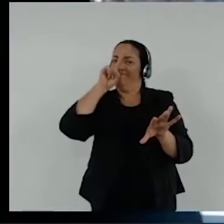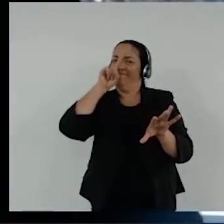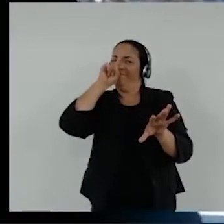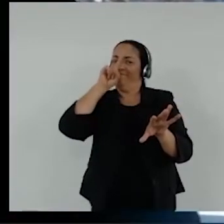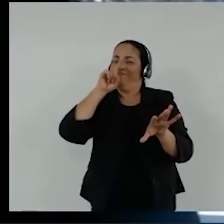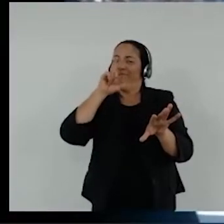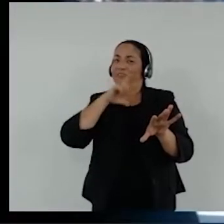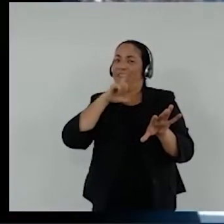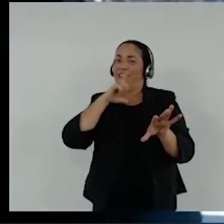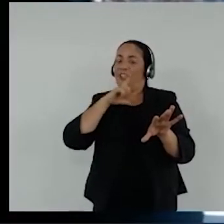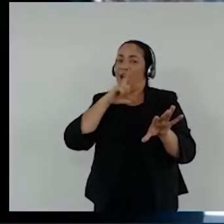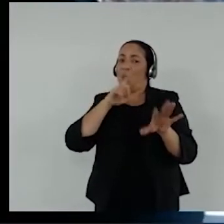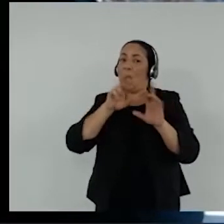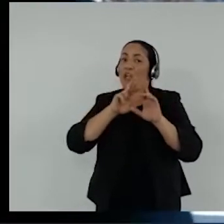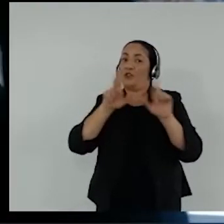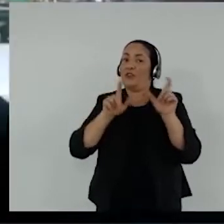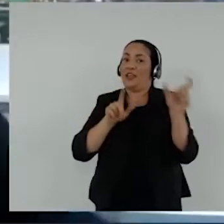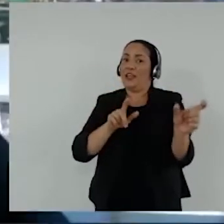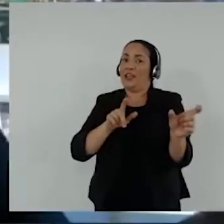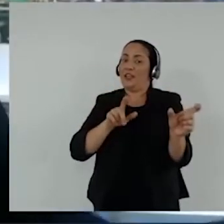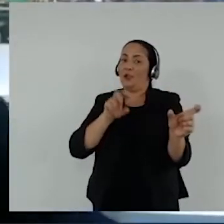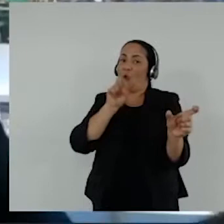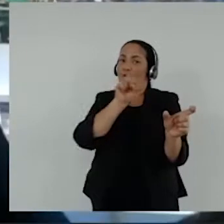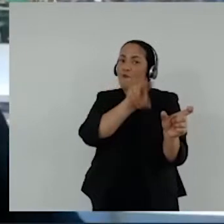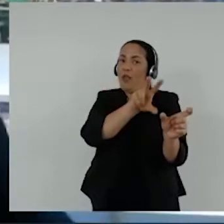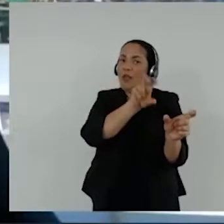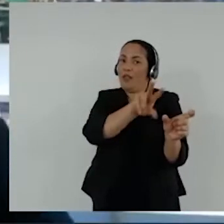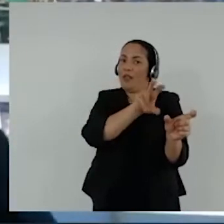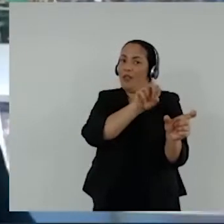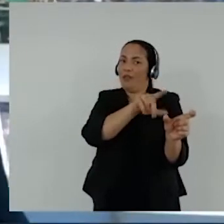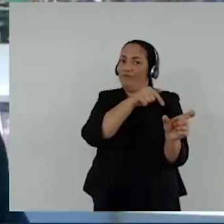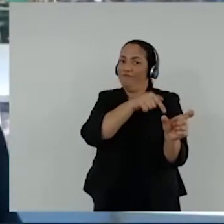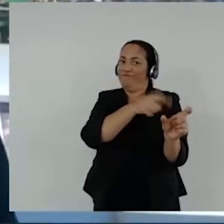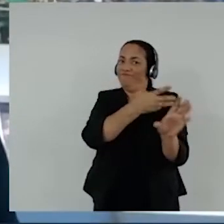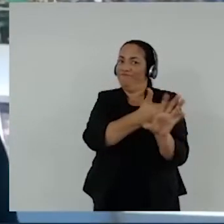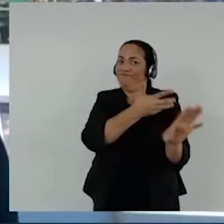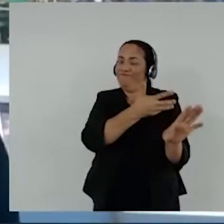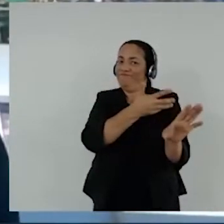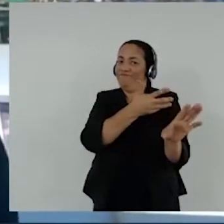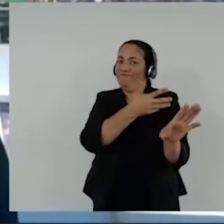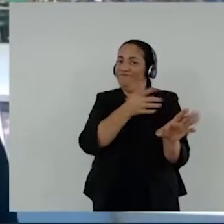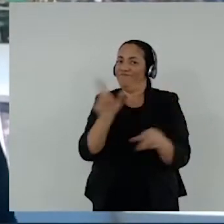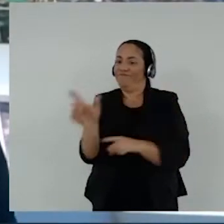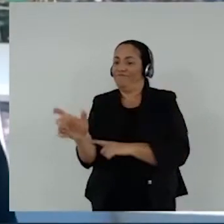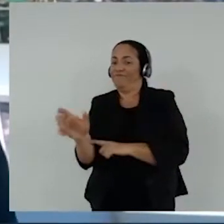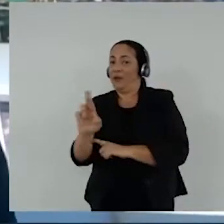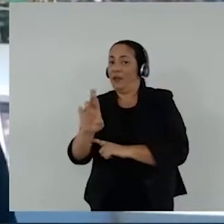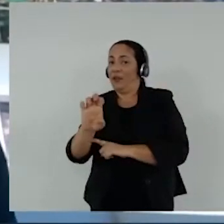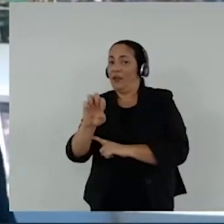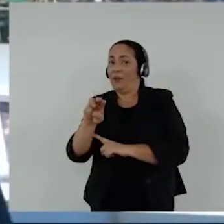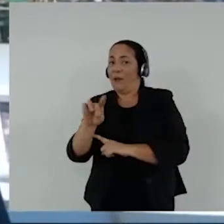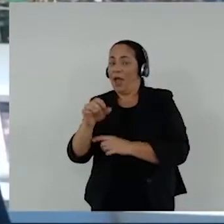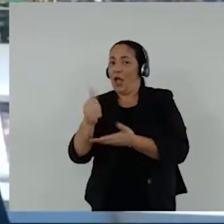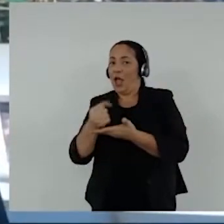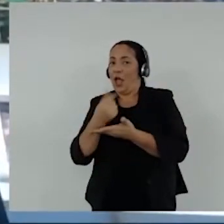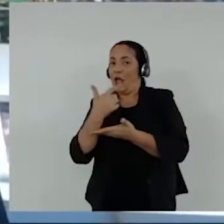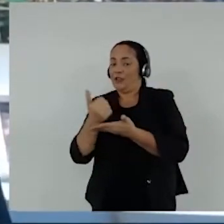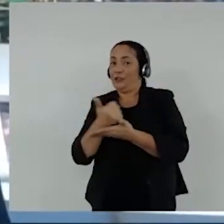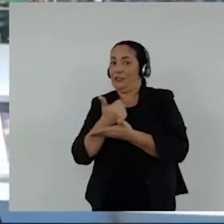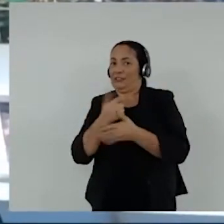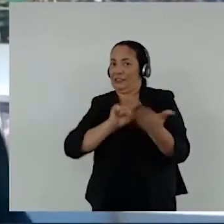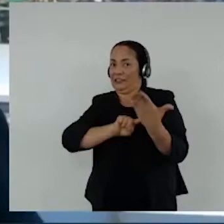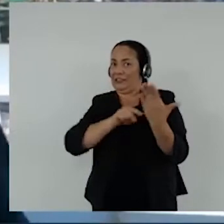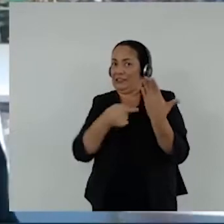o remédio está na dose, né? E também escandalizou alguns dos nossos melhores constitucionalistas, né? Olha, eu,